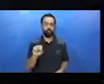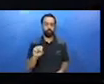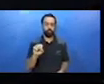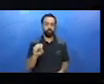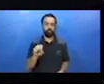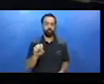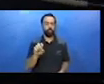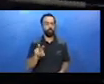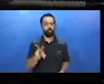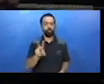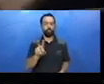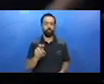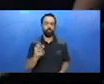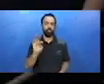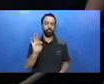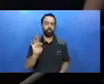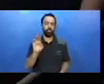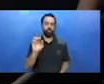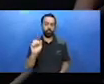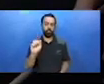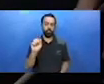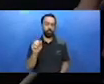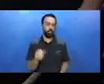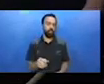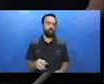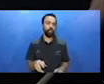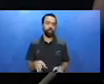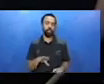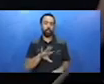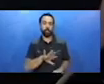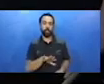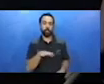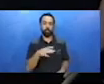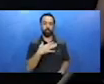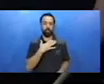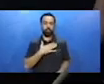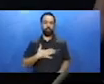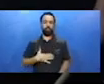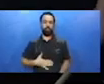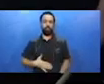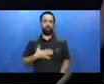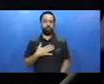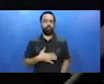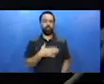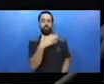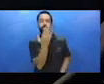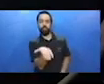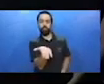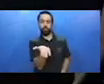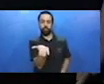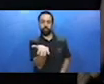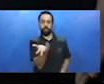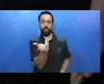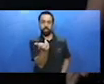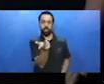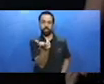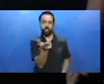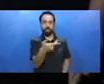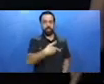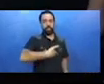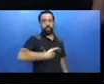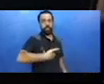assume a mesma forma do nado crawl, só que virado com o dorso para a água. Então ele fica com as costas para a água, né? E a parte